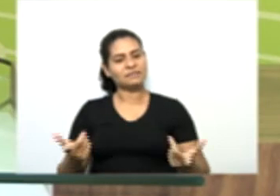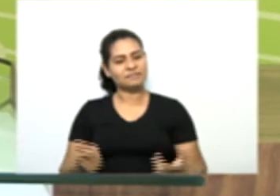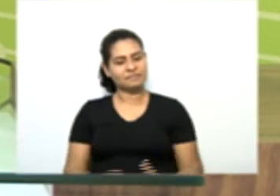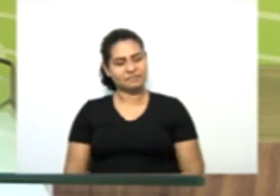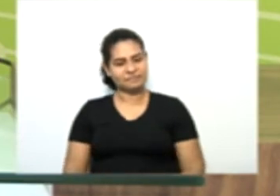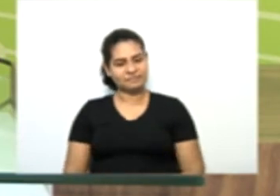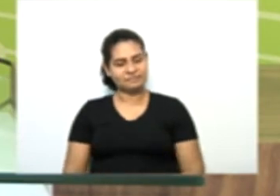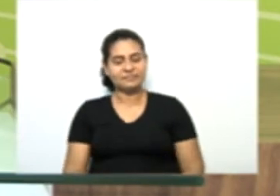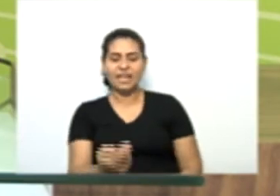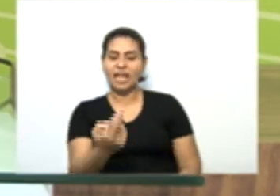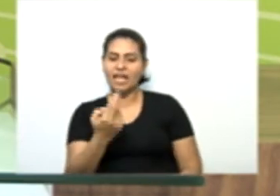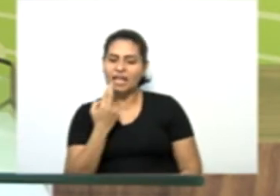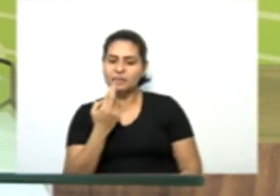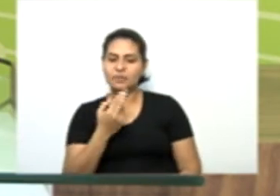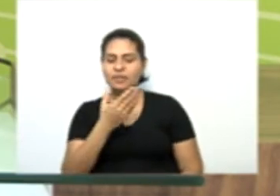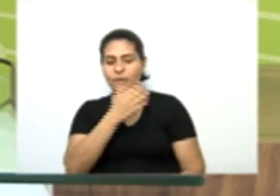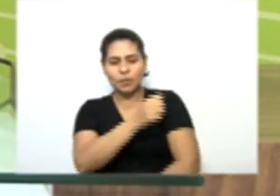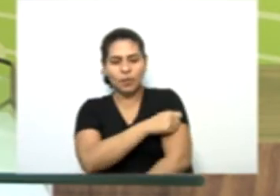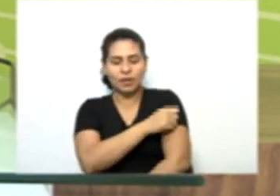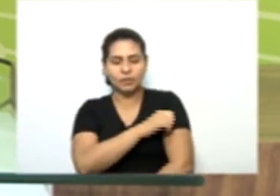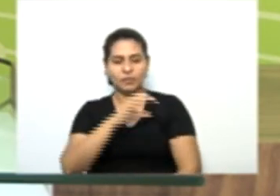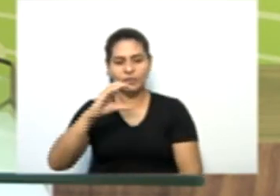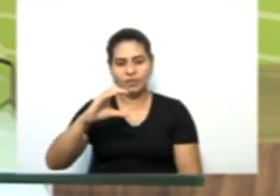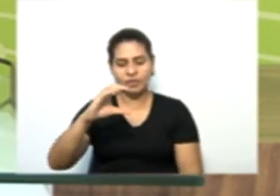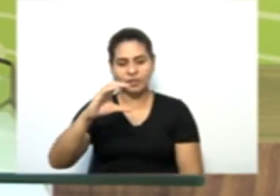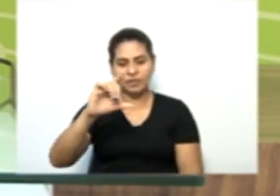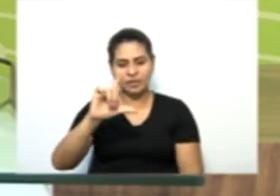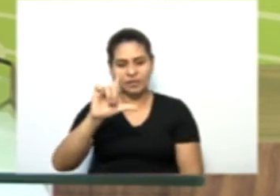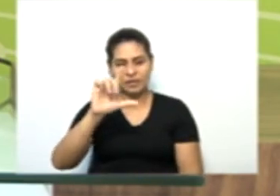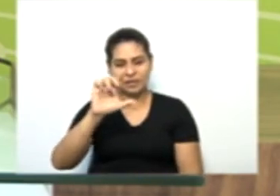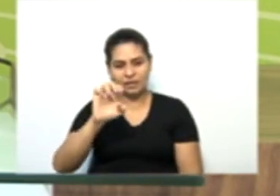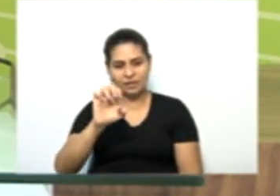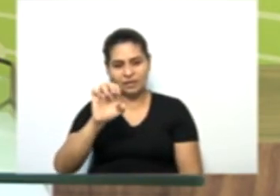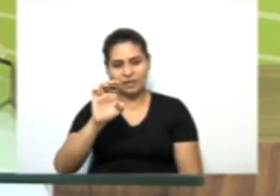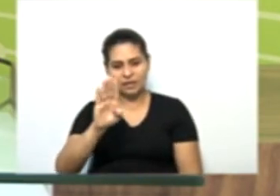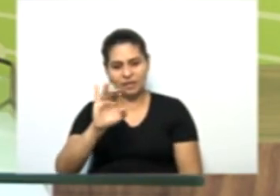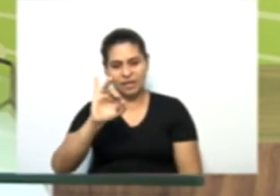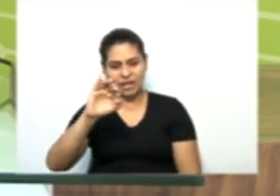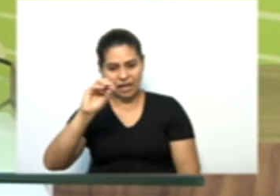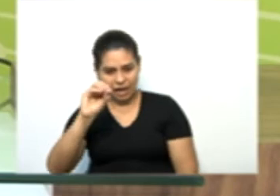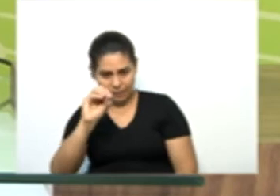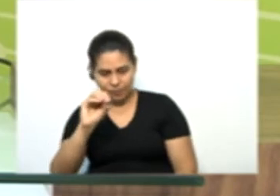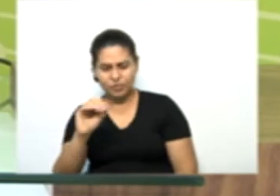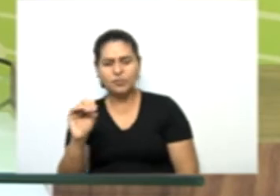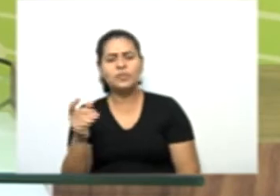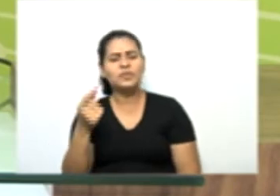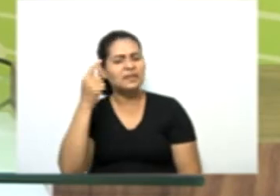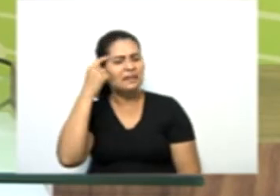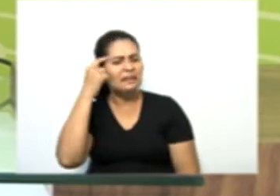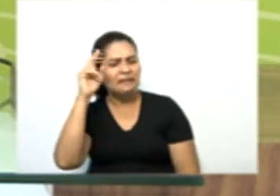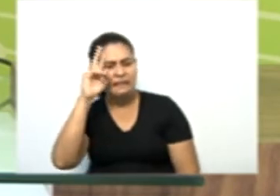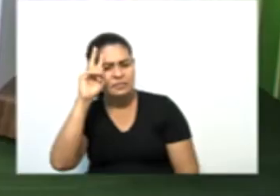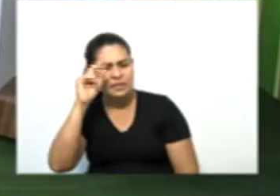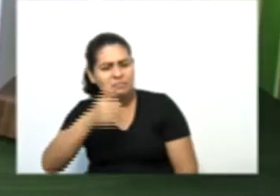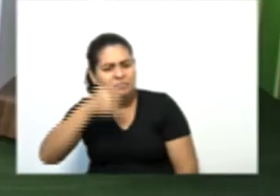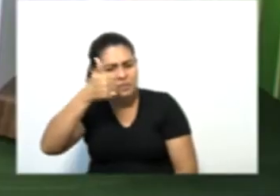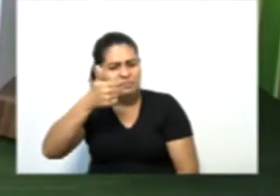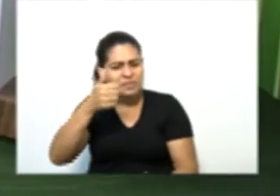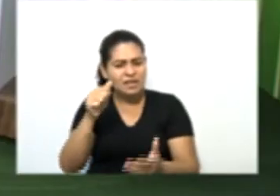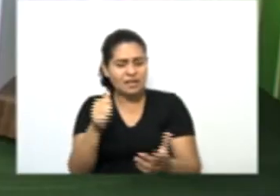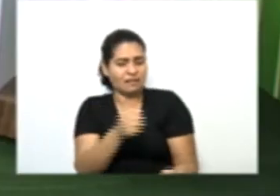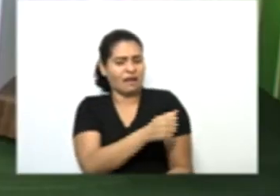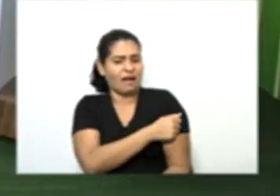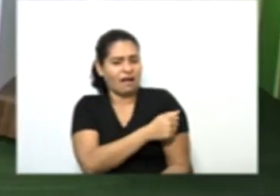quem nos respondeu, o Clébio. Ah, não, aqui é só que agora não anotei aqui quem que respondeu. Lembra, Caramba. Primeira aula, como